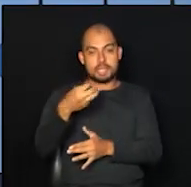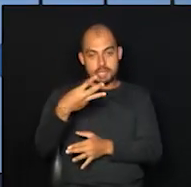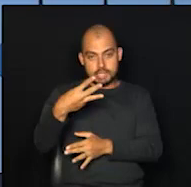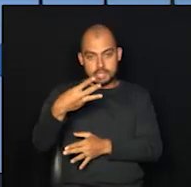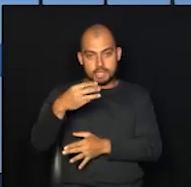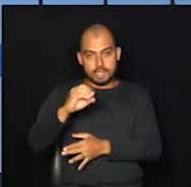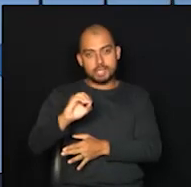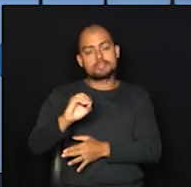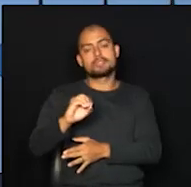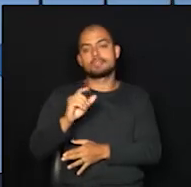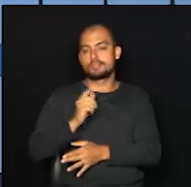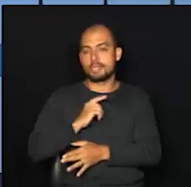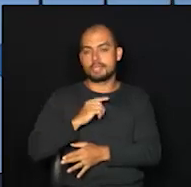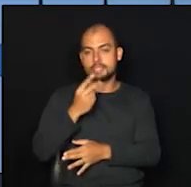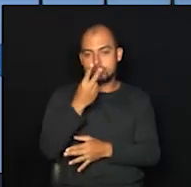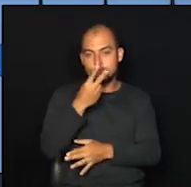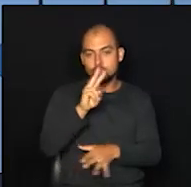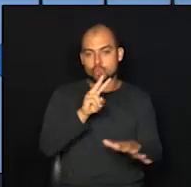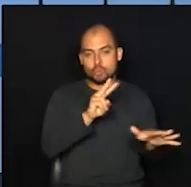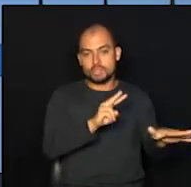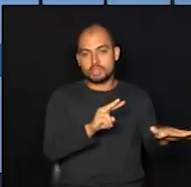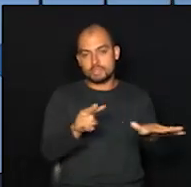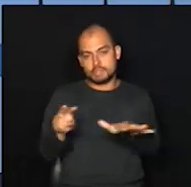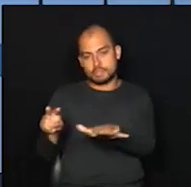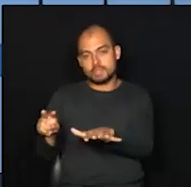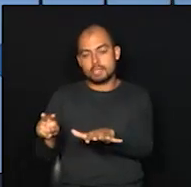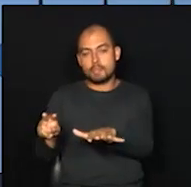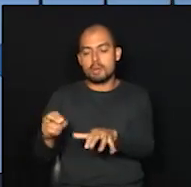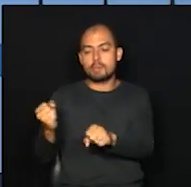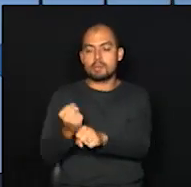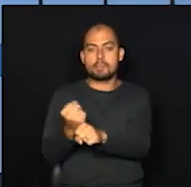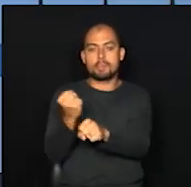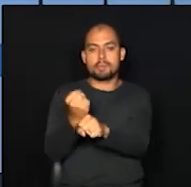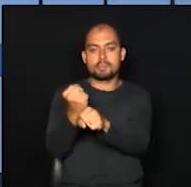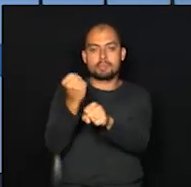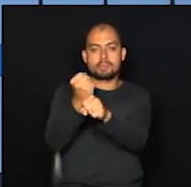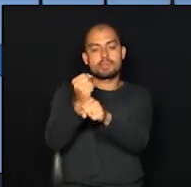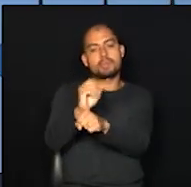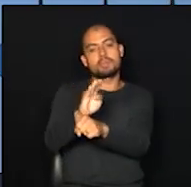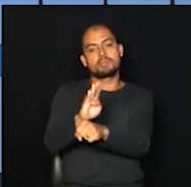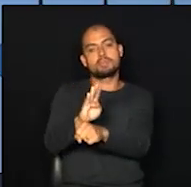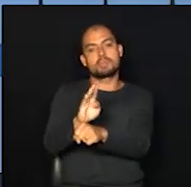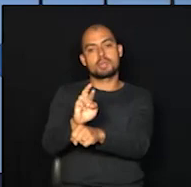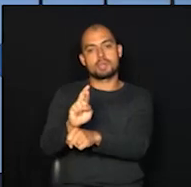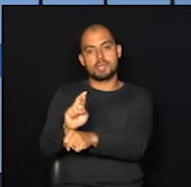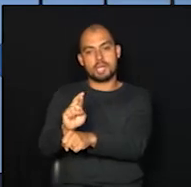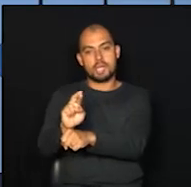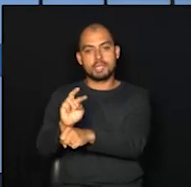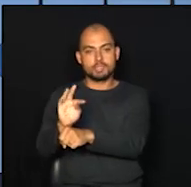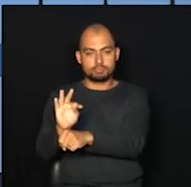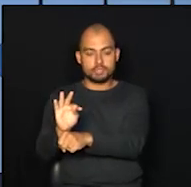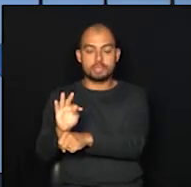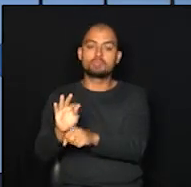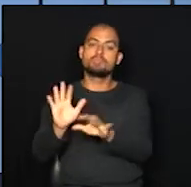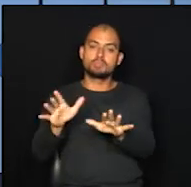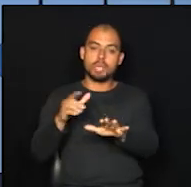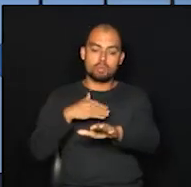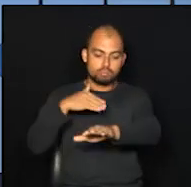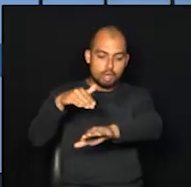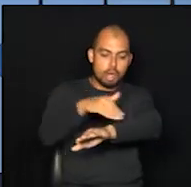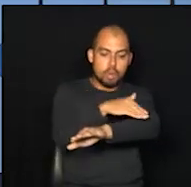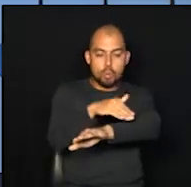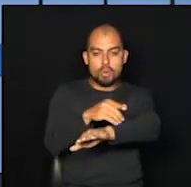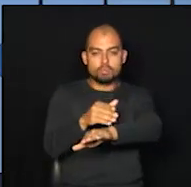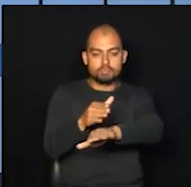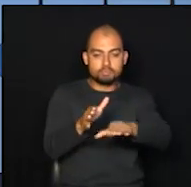tem mais 2 semanas de obras naquela região. Nós estamos tendo ali um remanejamento, inclusive com fiscais